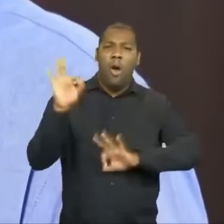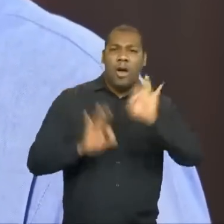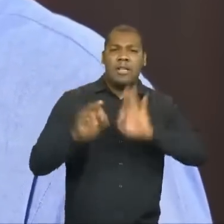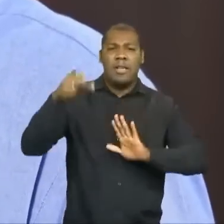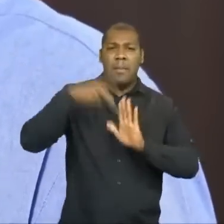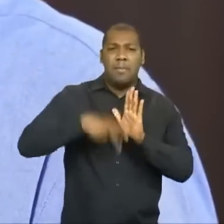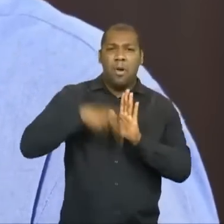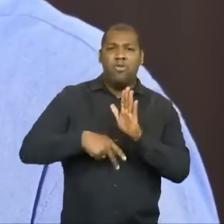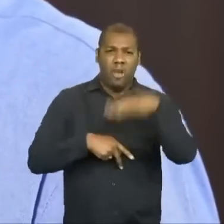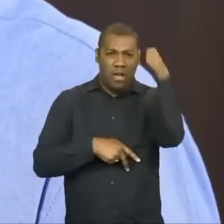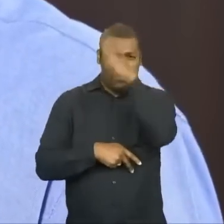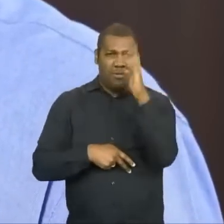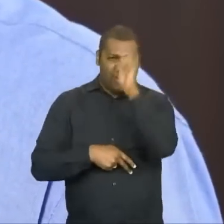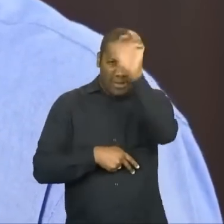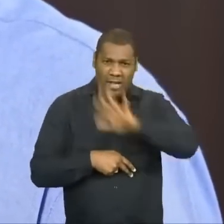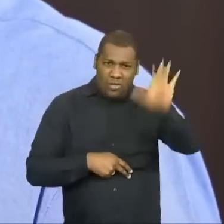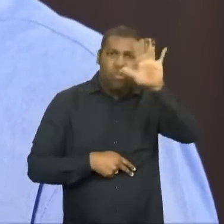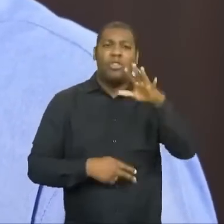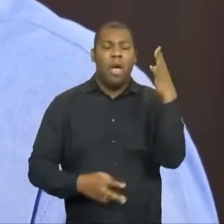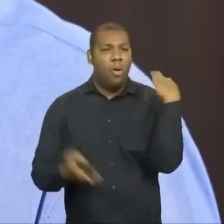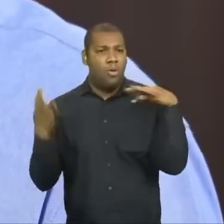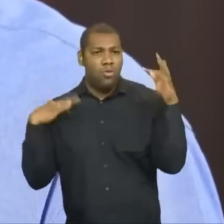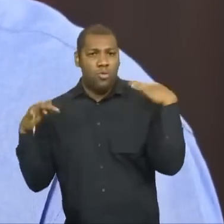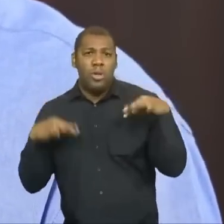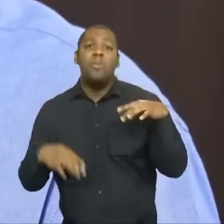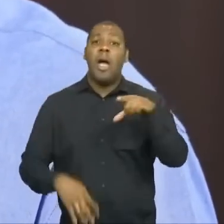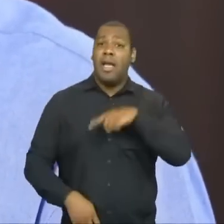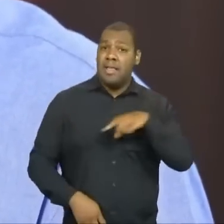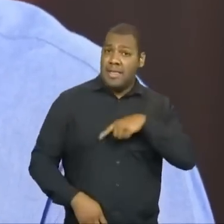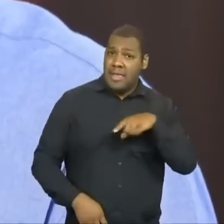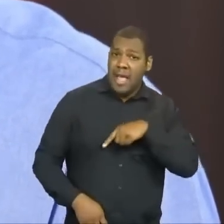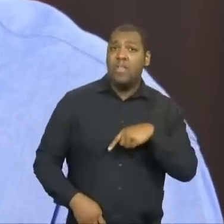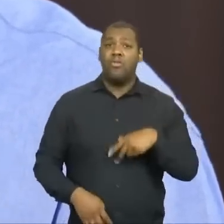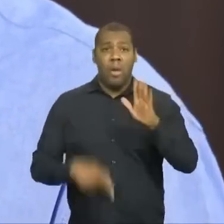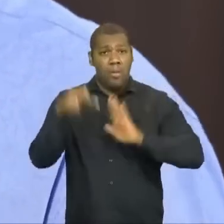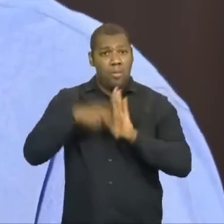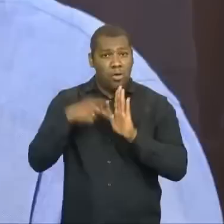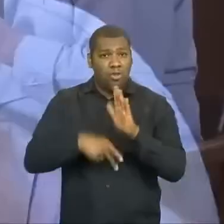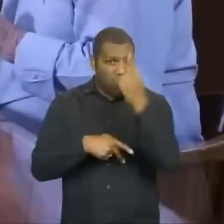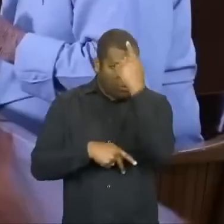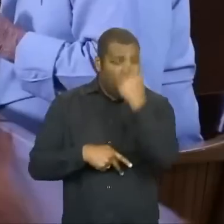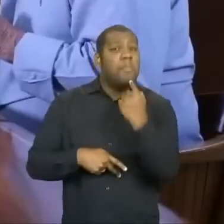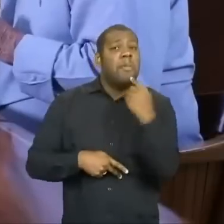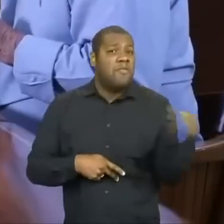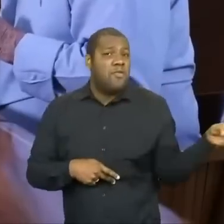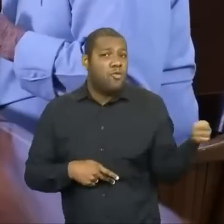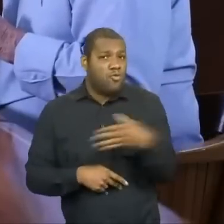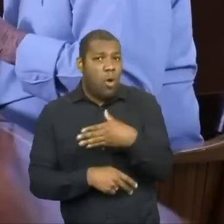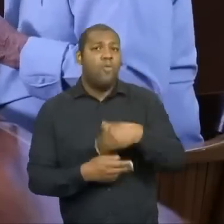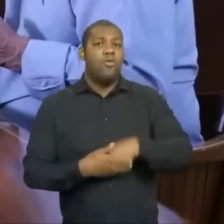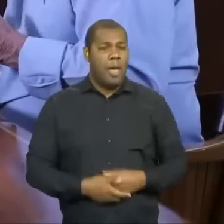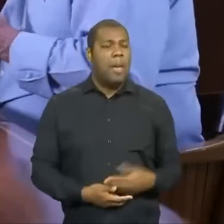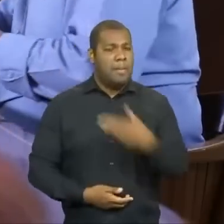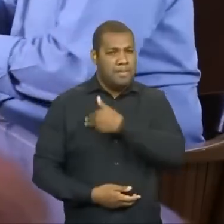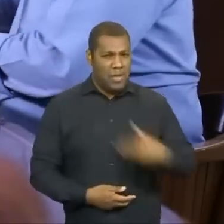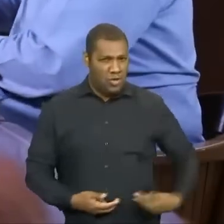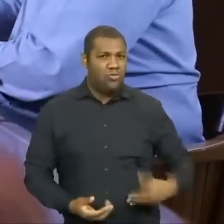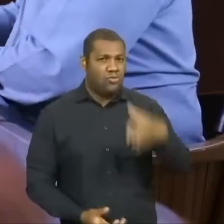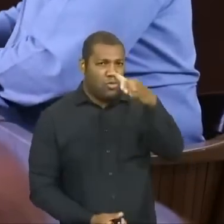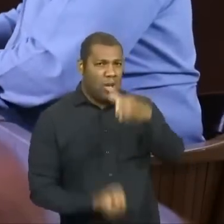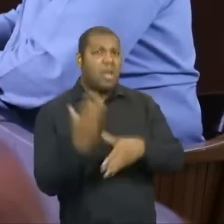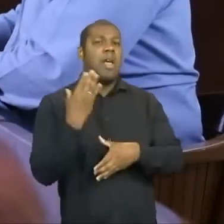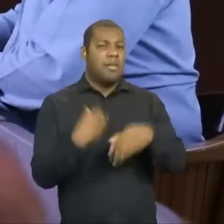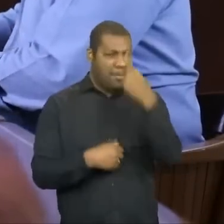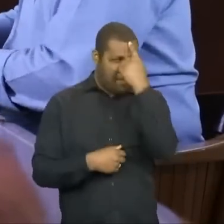sendo recuperado agora, um novo plano, pelo nosso ministro. Olha, o que acontece de fato é o seguinte, nós temos um grande